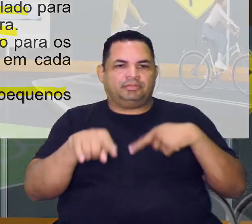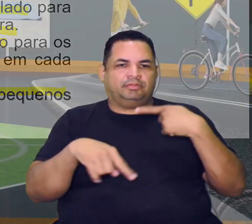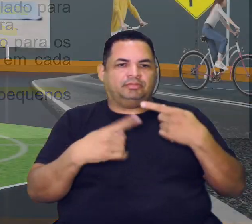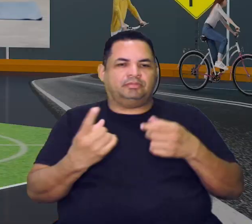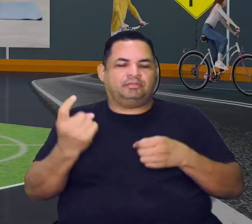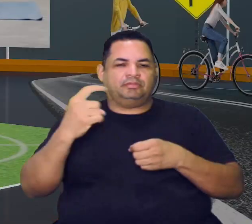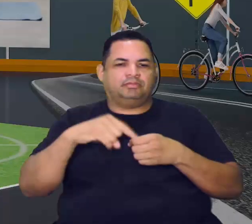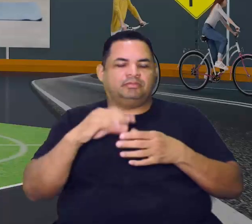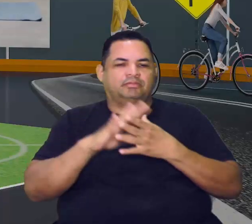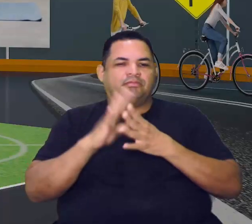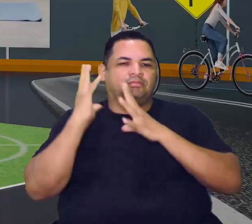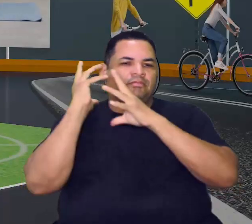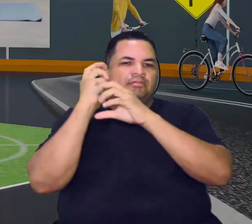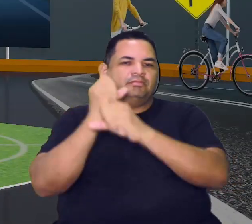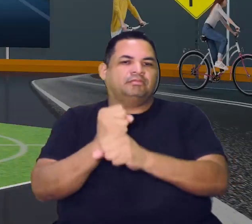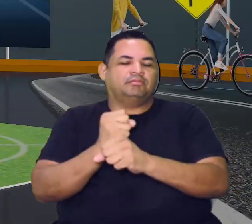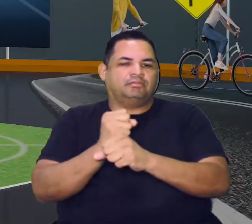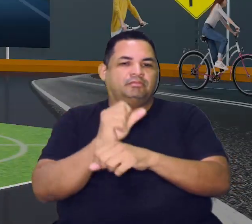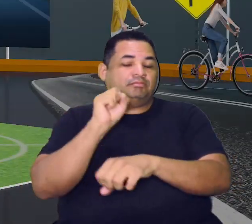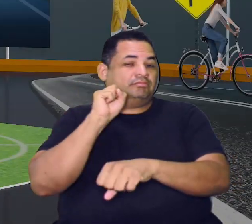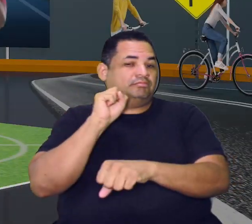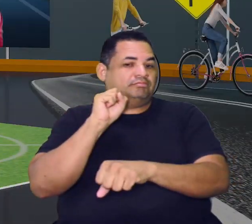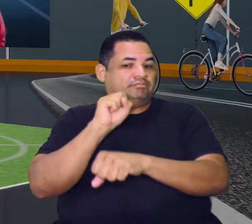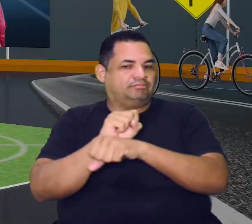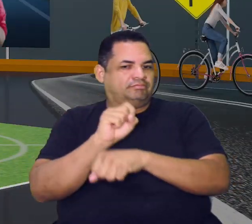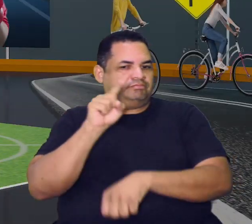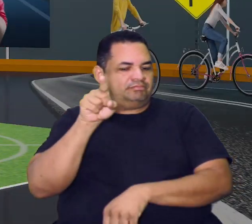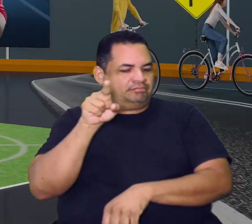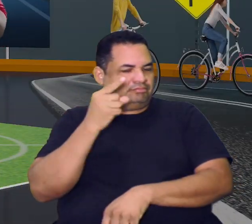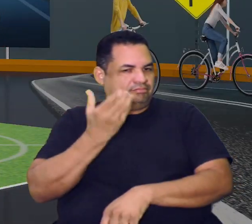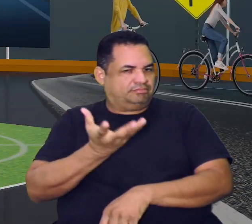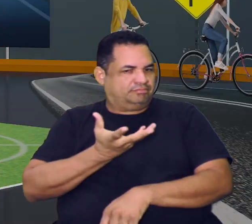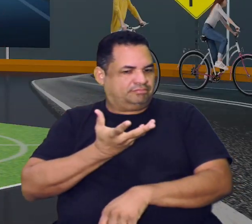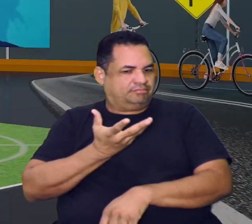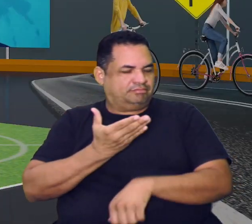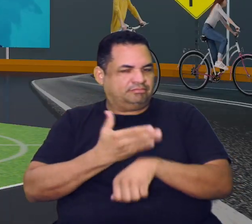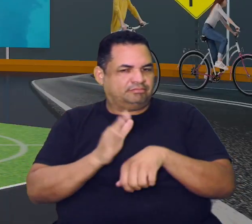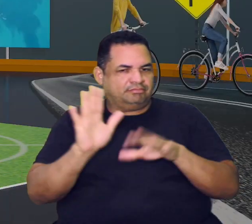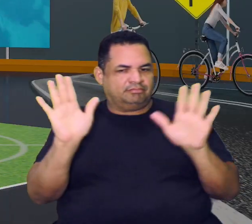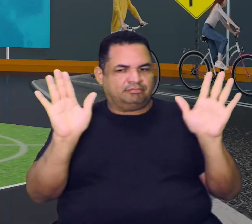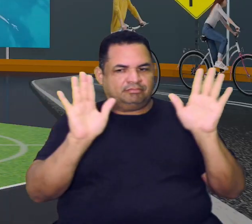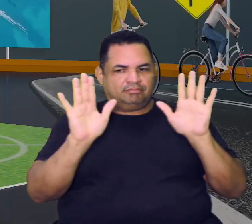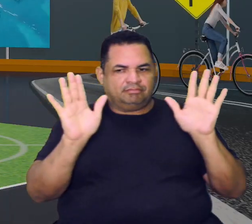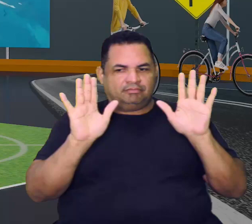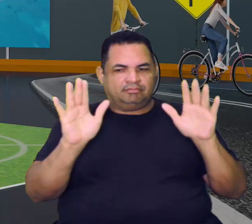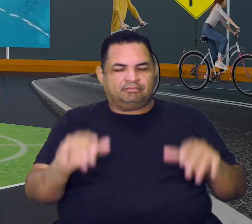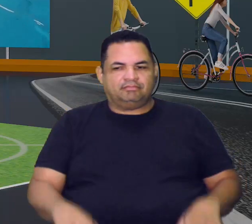gente vai fazer a revisão dessa aula. Te espero, hein? Quero ver essa prática. Tchau, tchau!